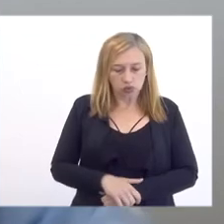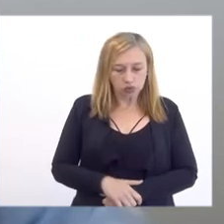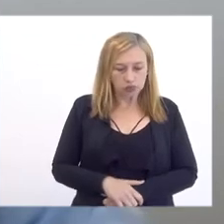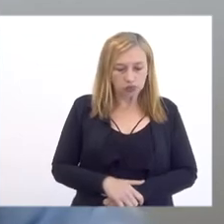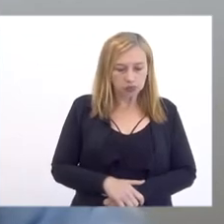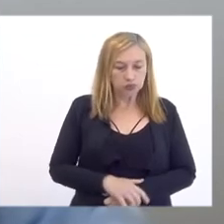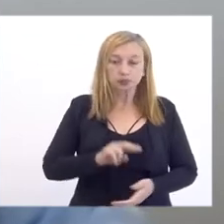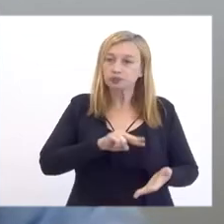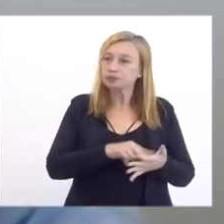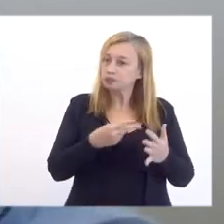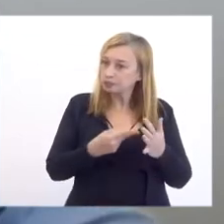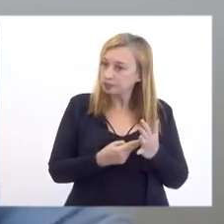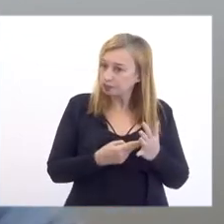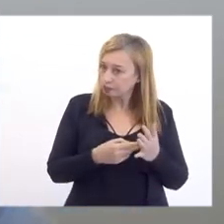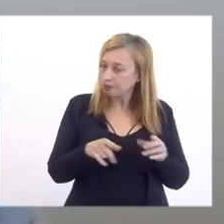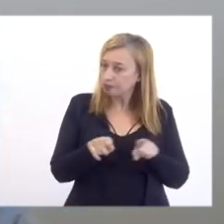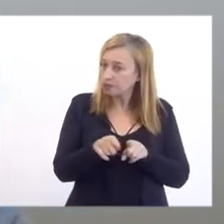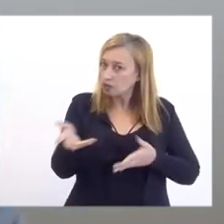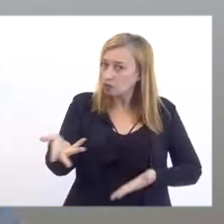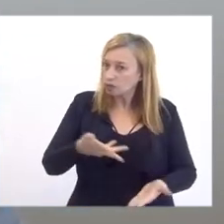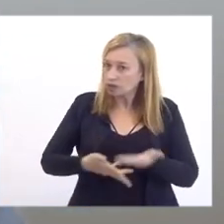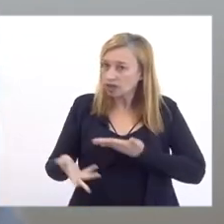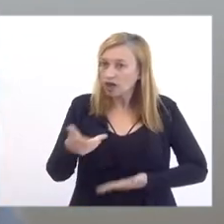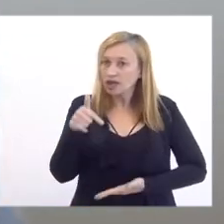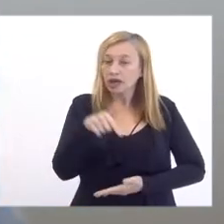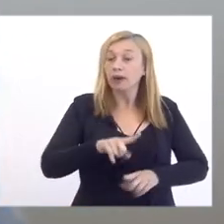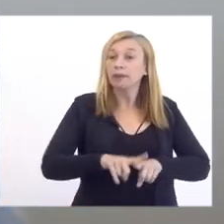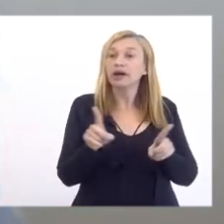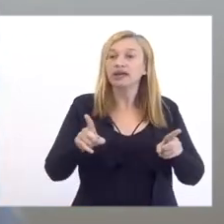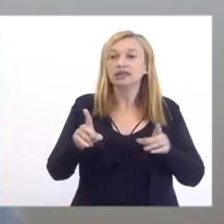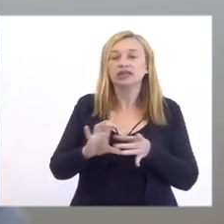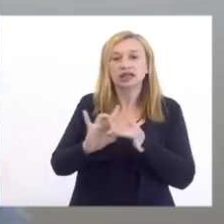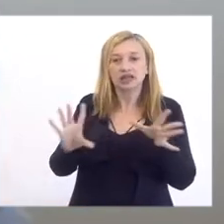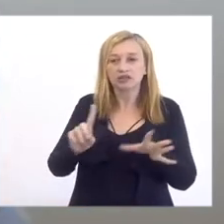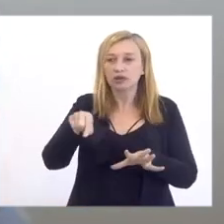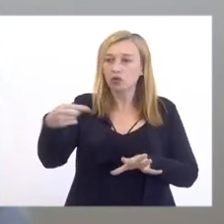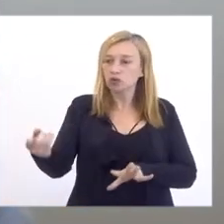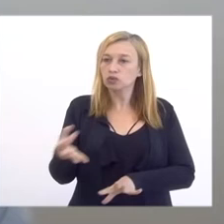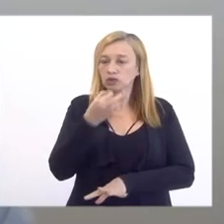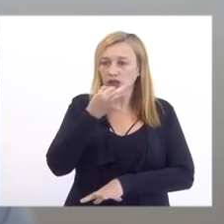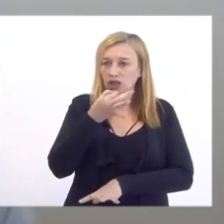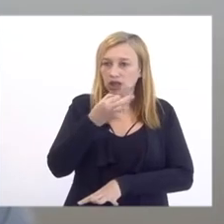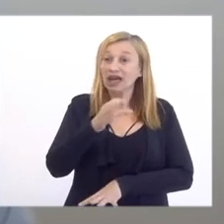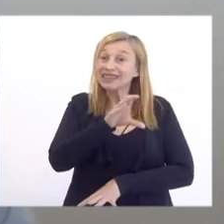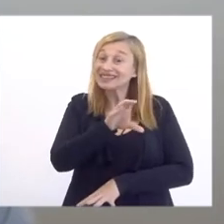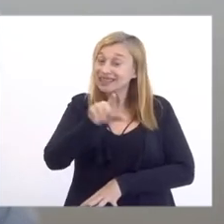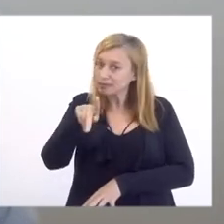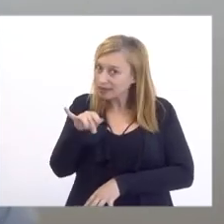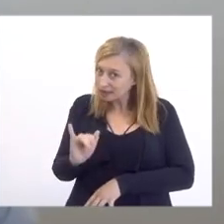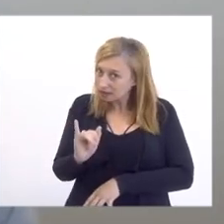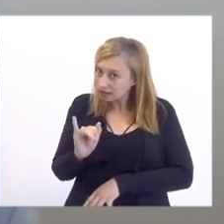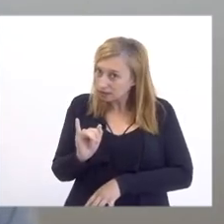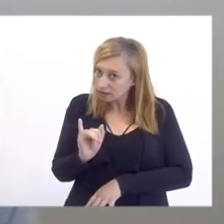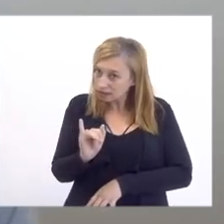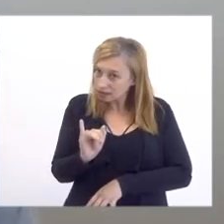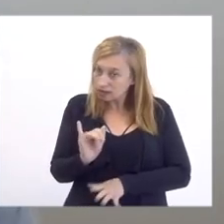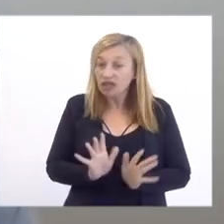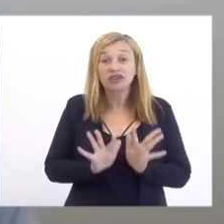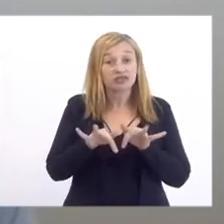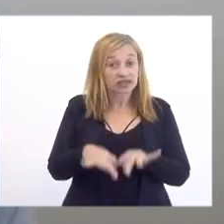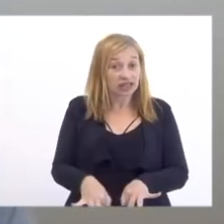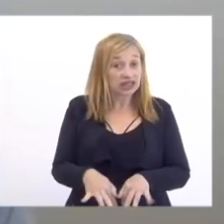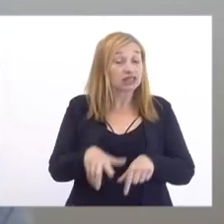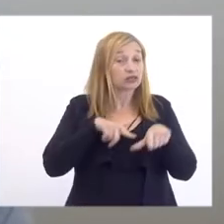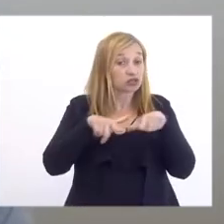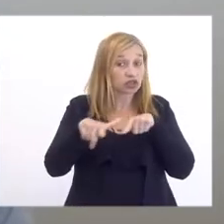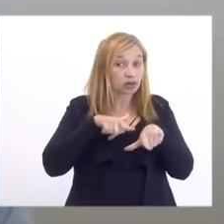Eu acho o seguinte, a interpretação também que eu quero compartilhar aqui, mas aberta a outras leituras. A CPI encerra os seus